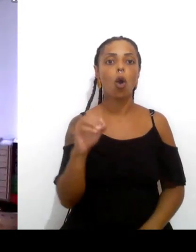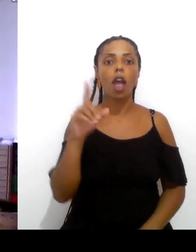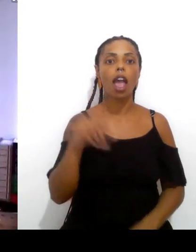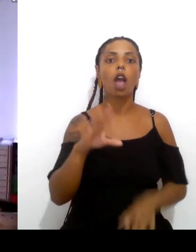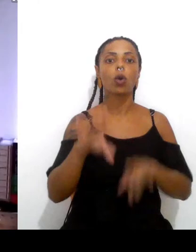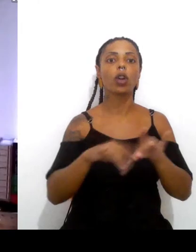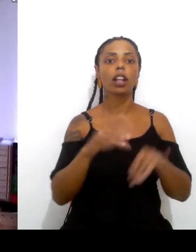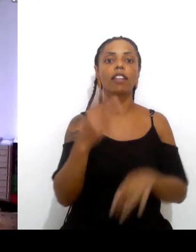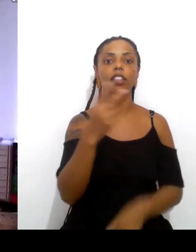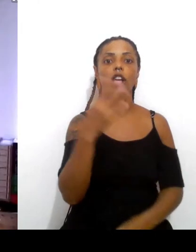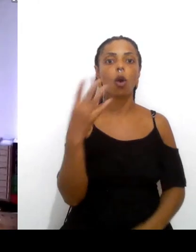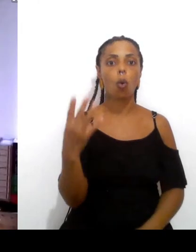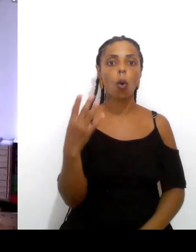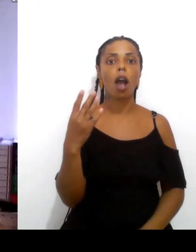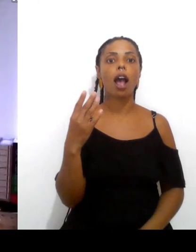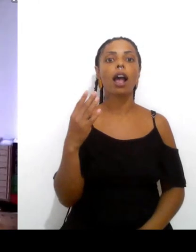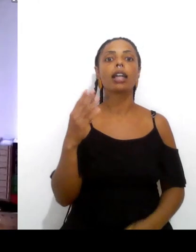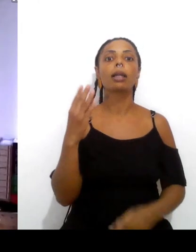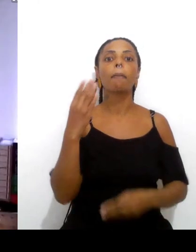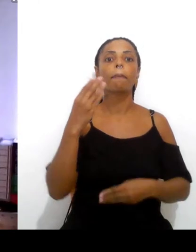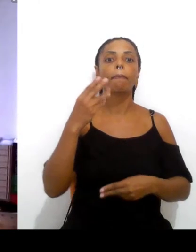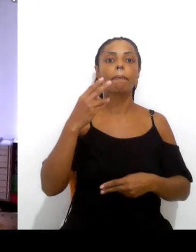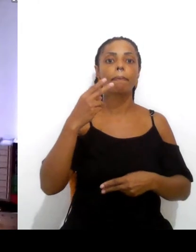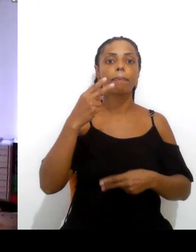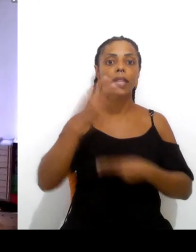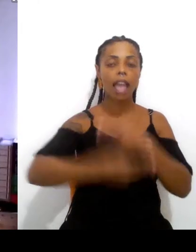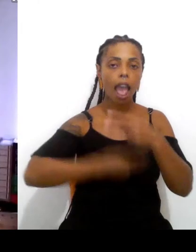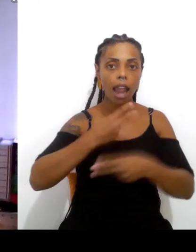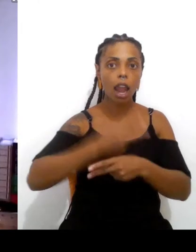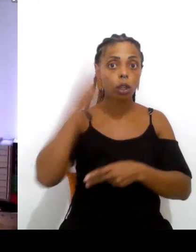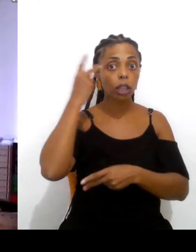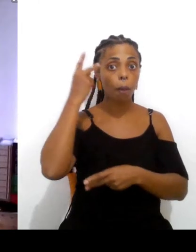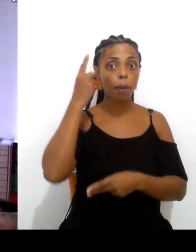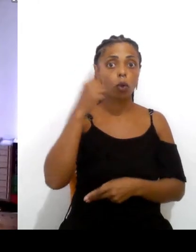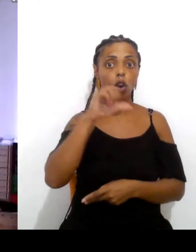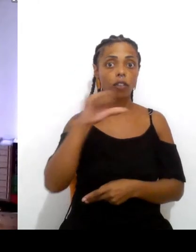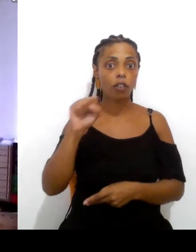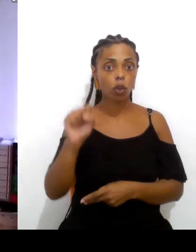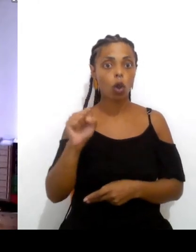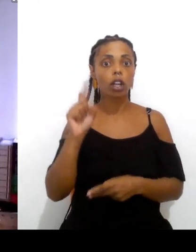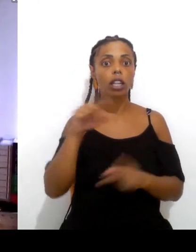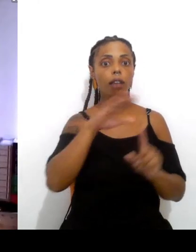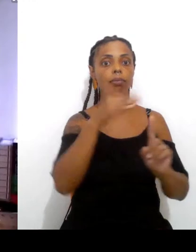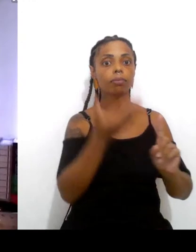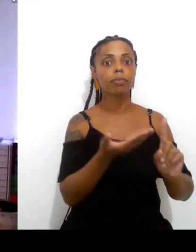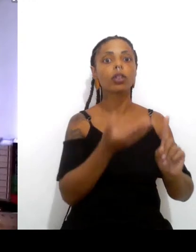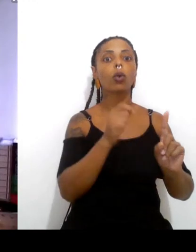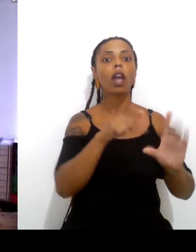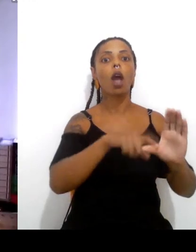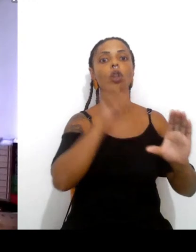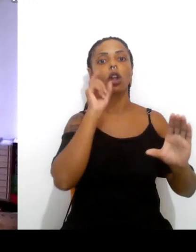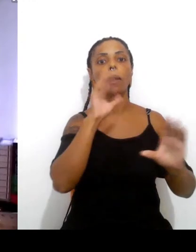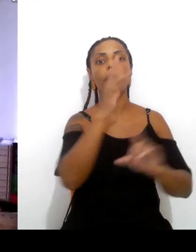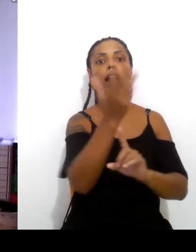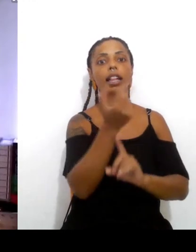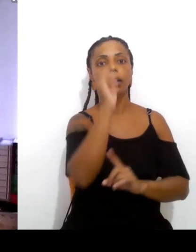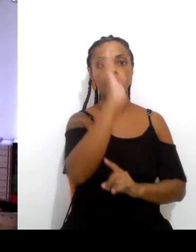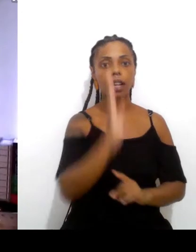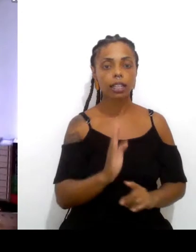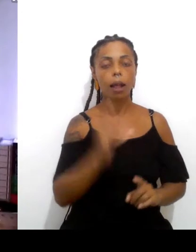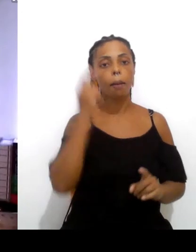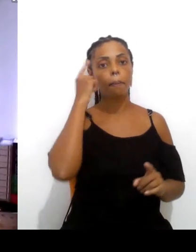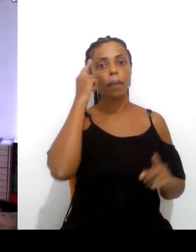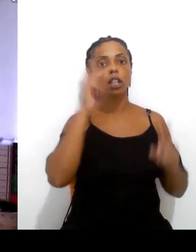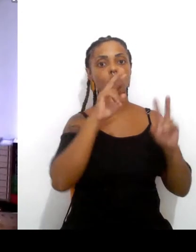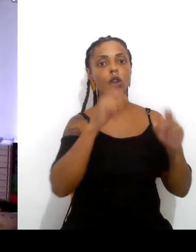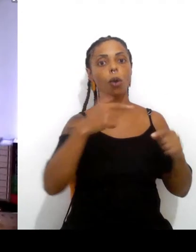quarta Bienal de São Paulo em 1998 que foi dedicada a autonomia da arte brasileira com a problematização da